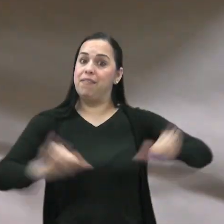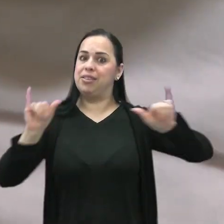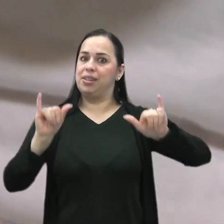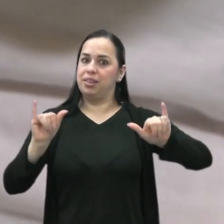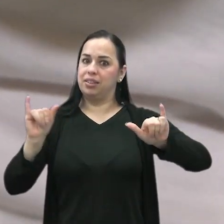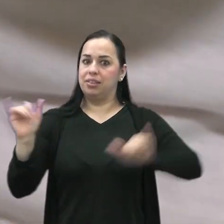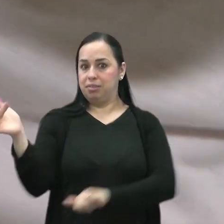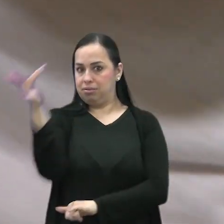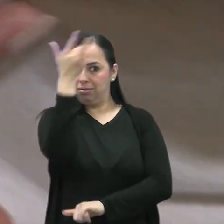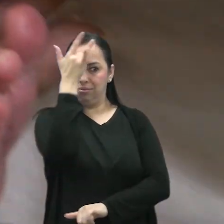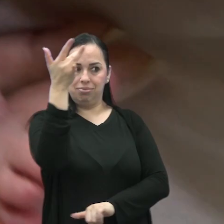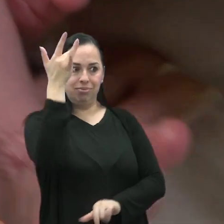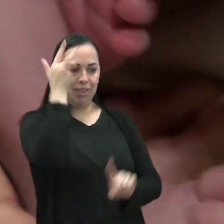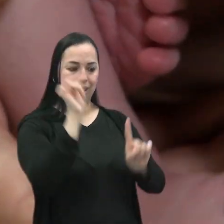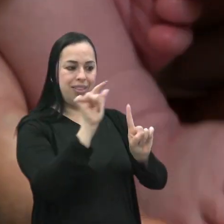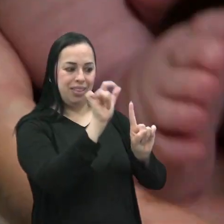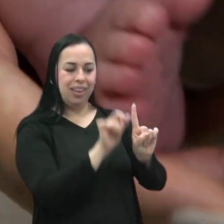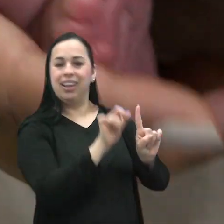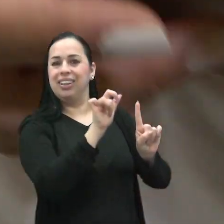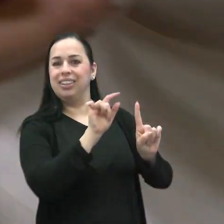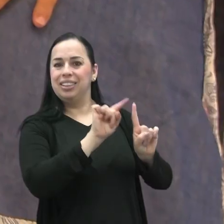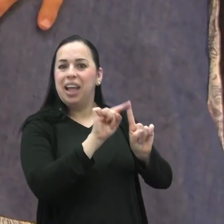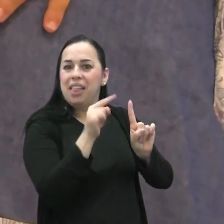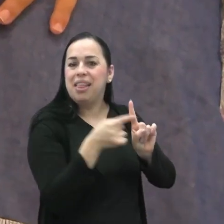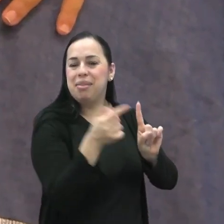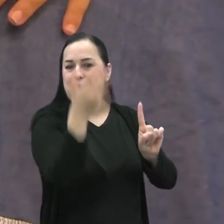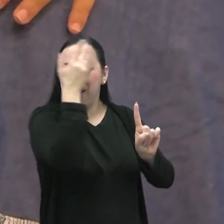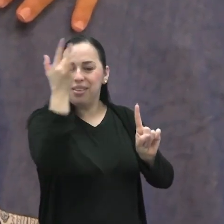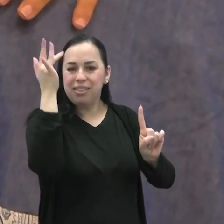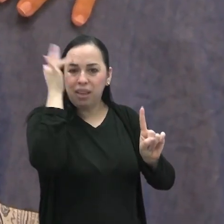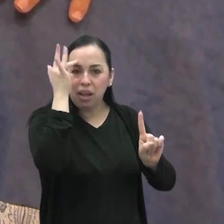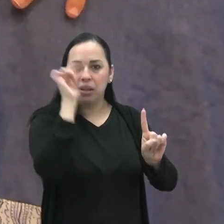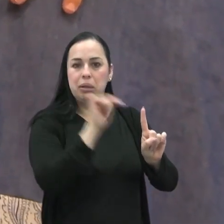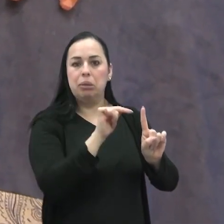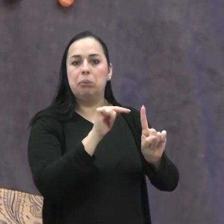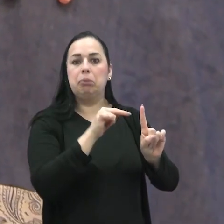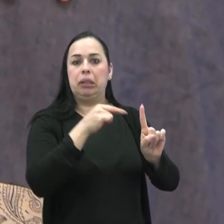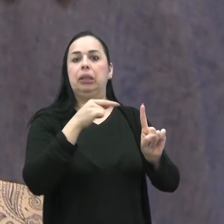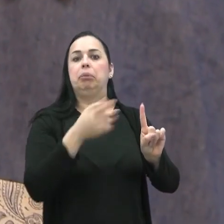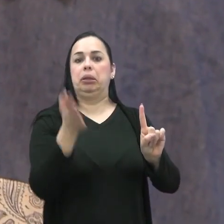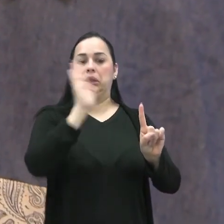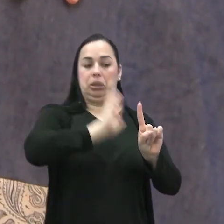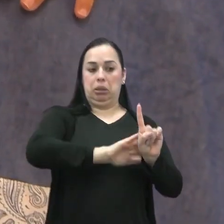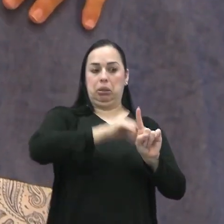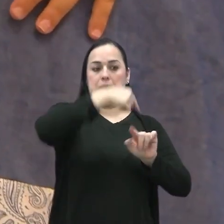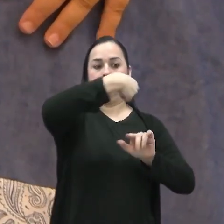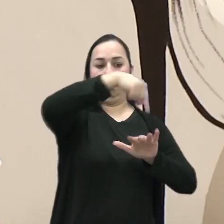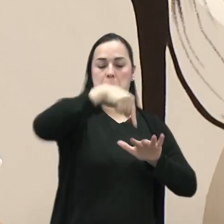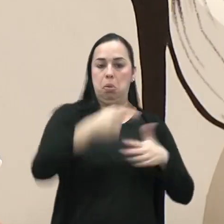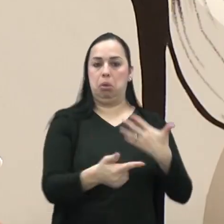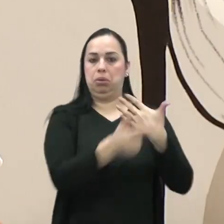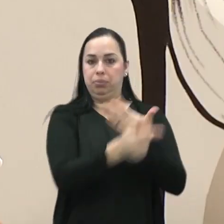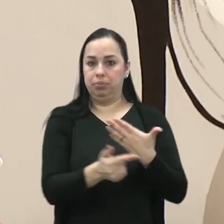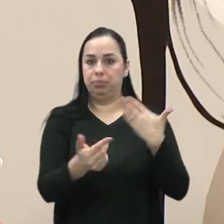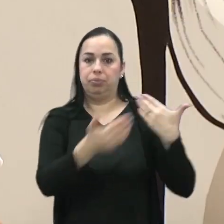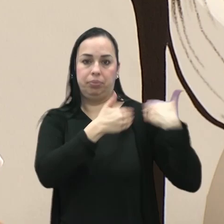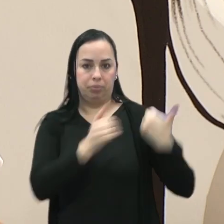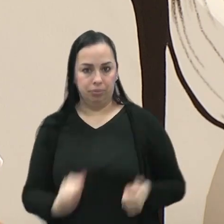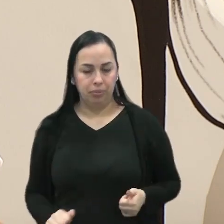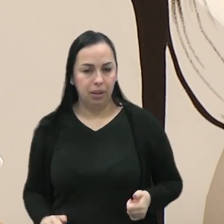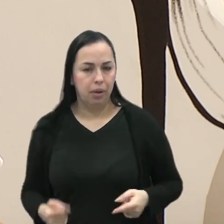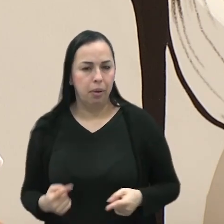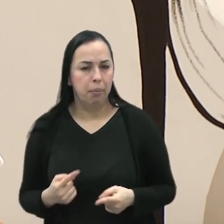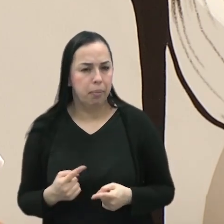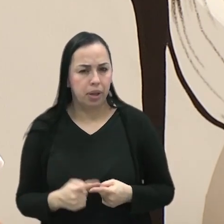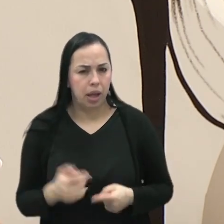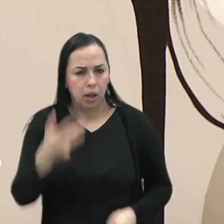o cuidado com a saúde mental das mulheres diante das muitas demandas da maternidade. Por que a gente